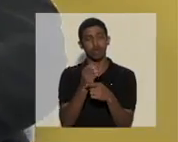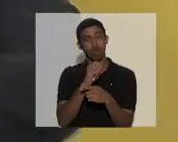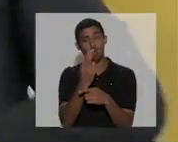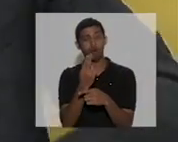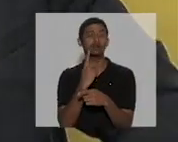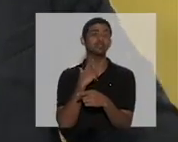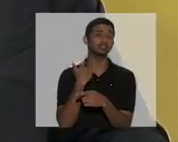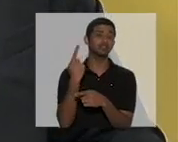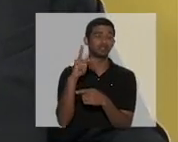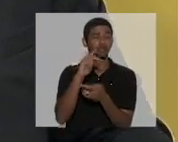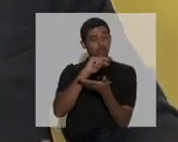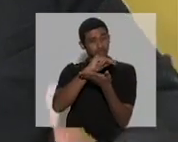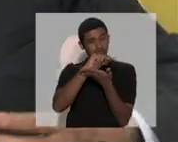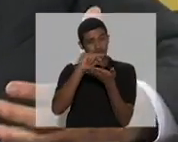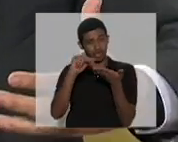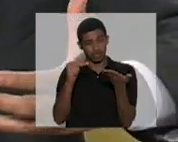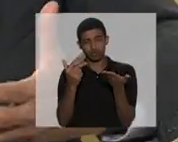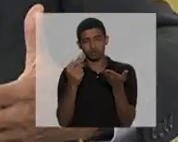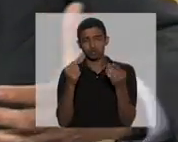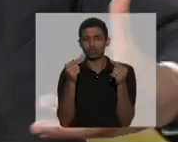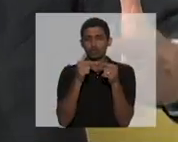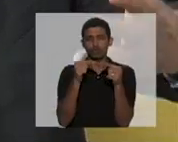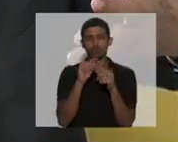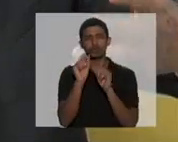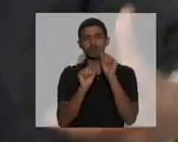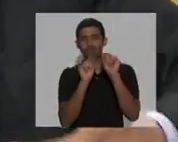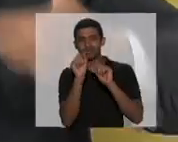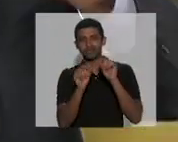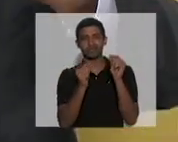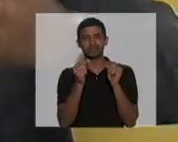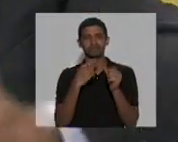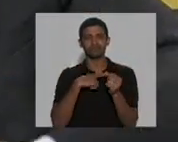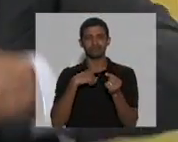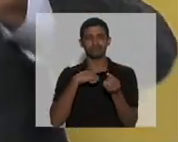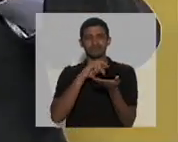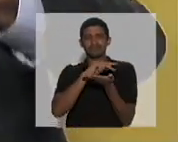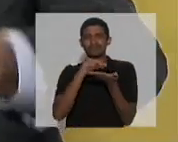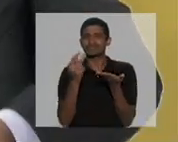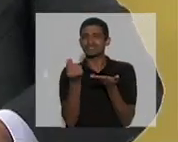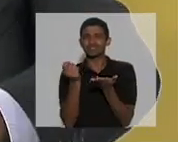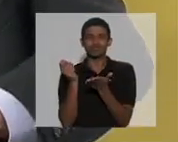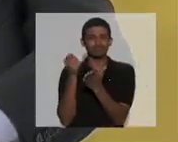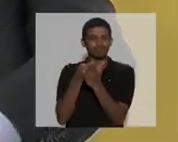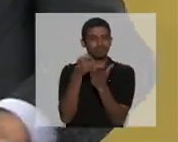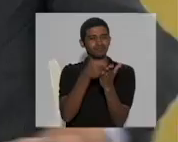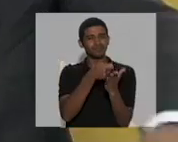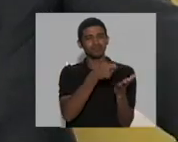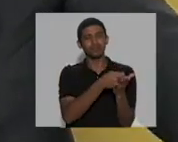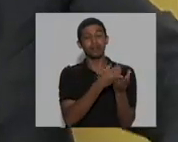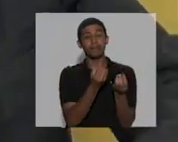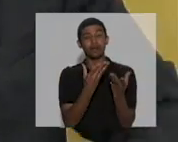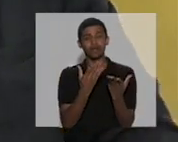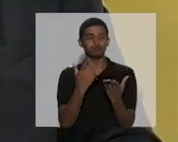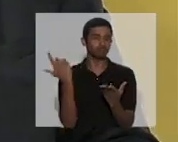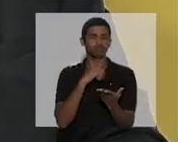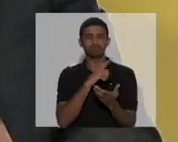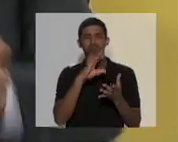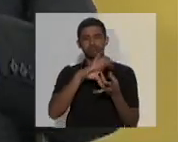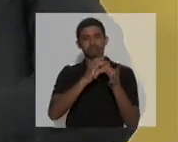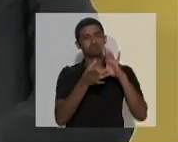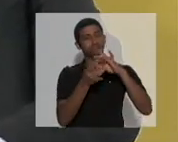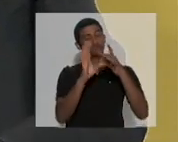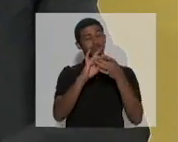outros propósitos em relação a tudo aquilo que seria investido para a realização das